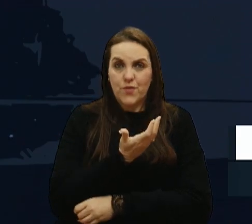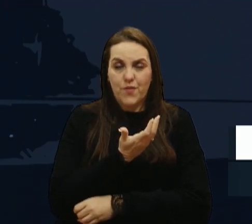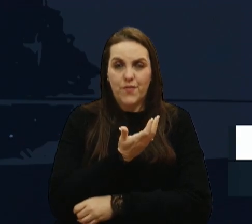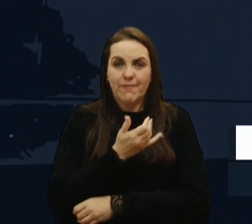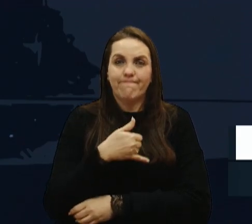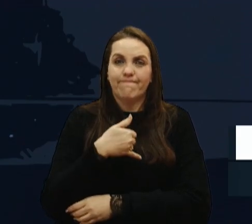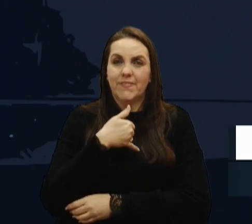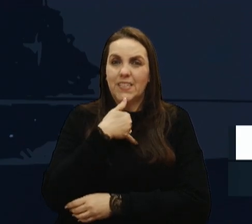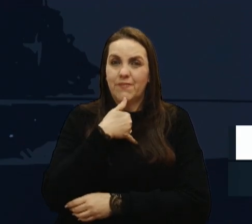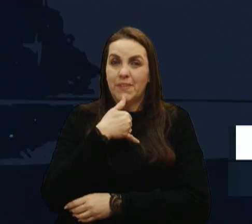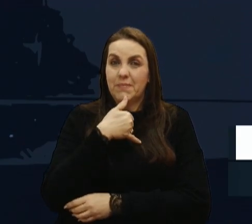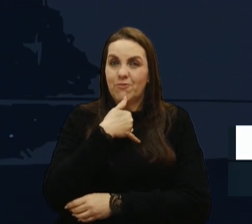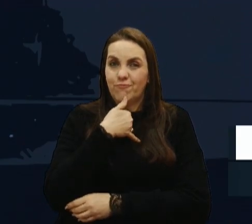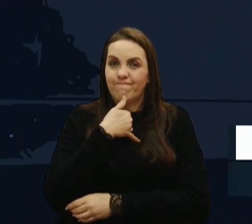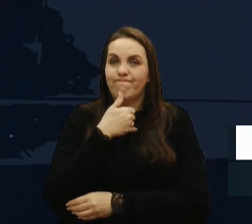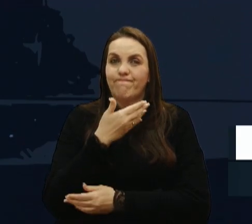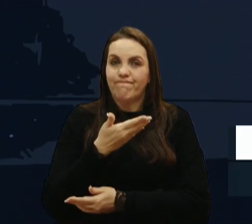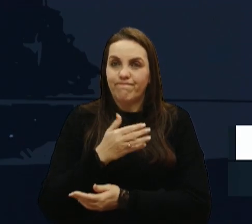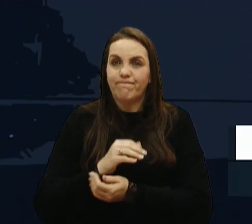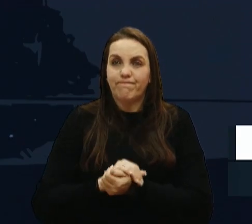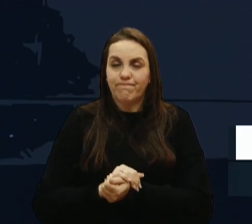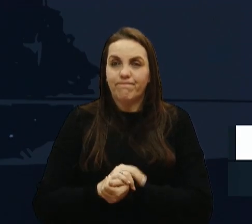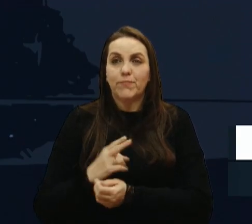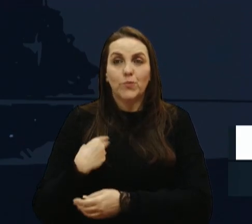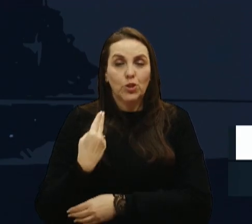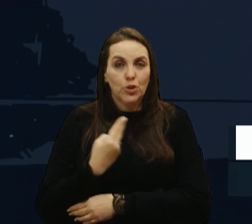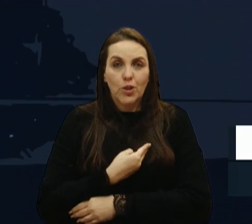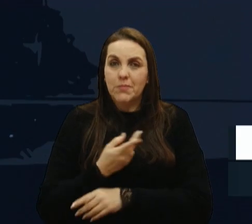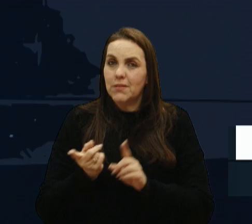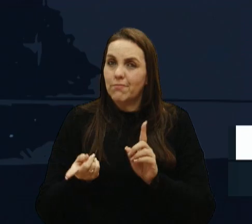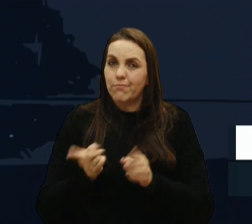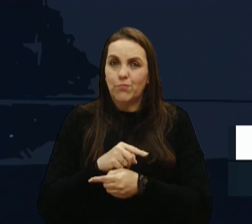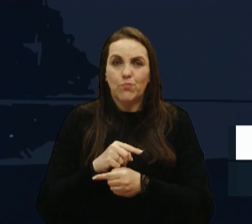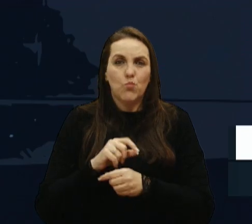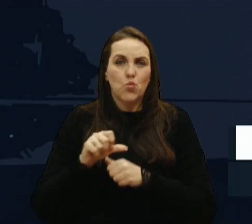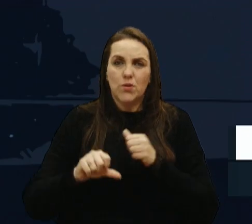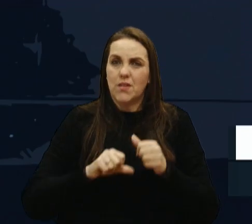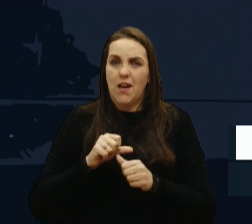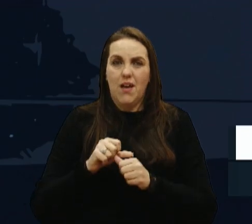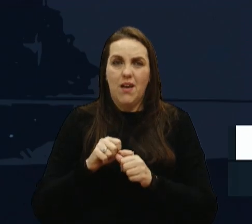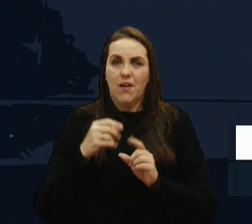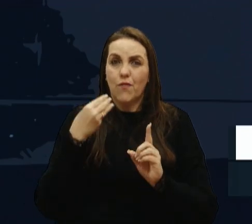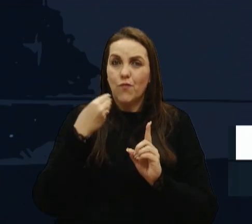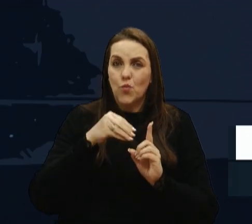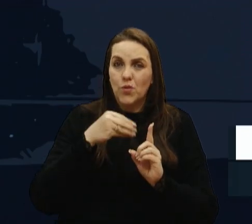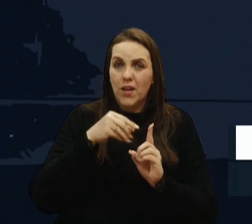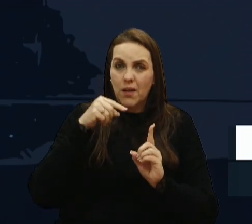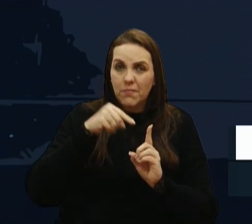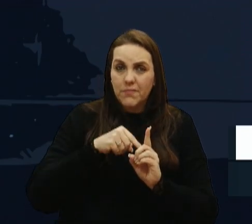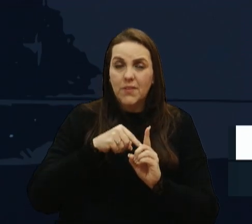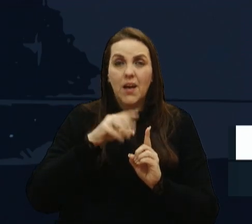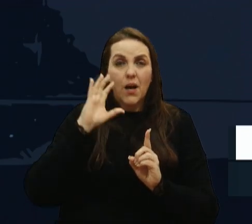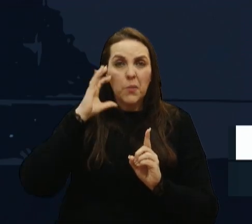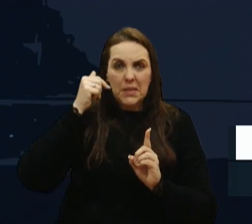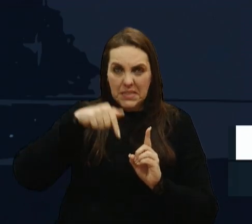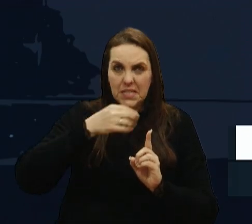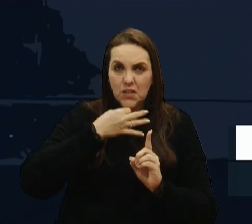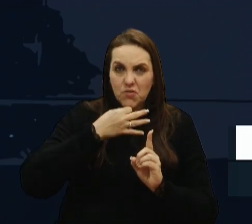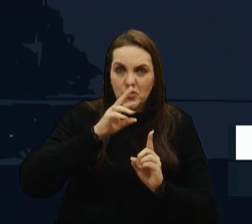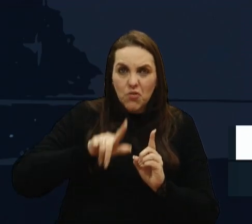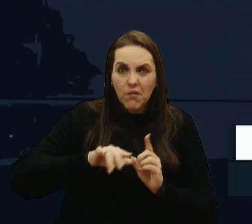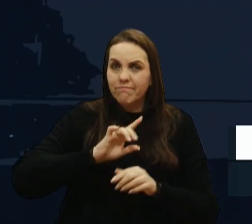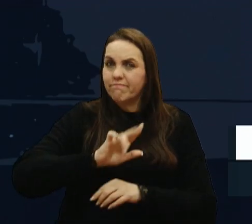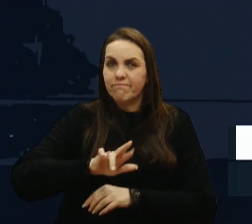pena. O que é uma pena. Nós temos que inverter essa pirâmide da vulnerabilidade que acontece não só em Caxias, como no